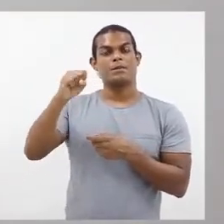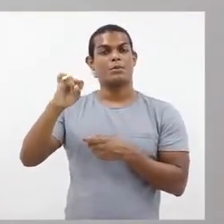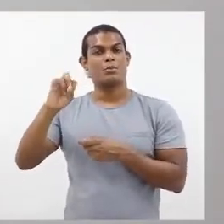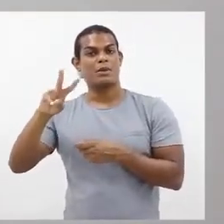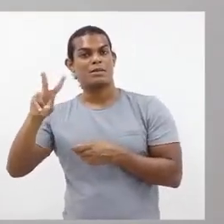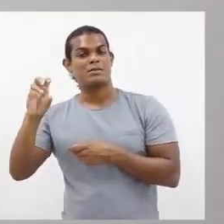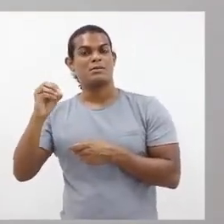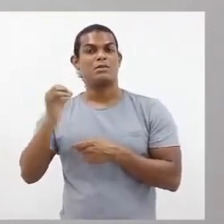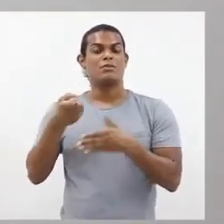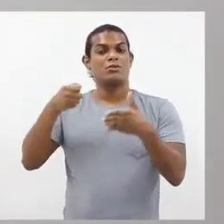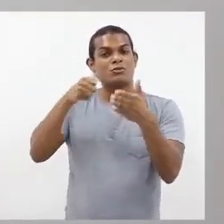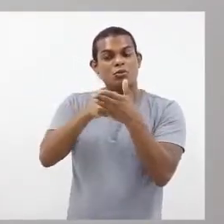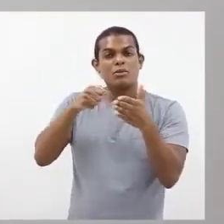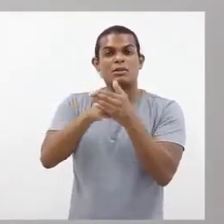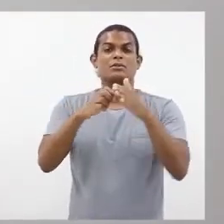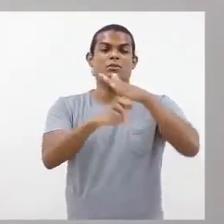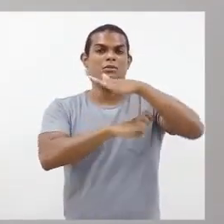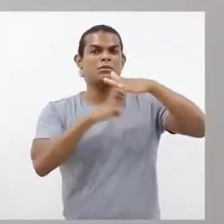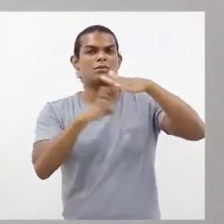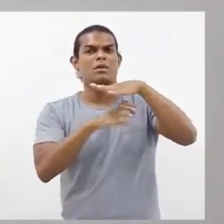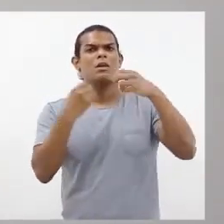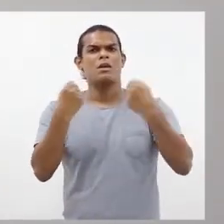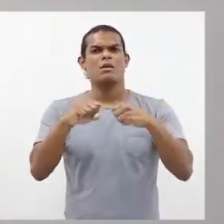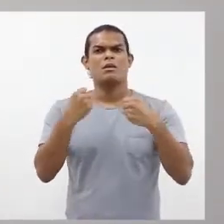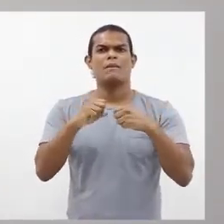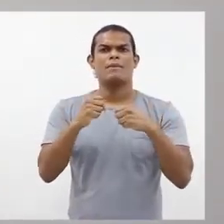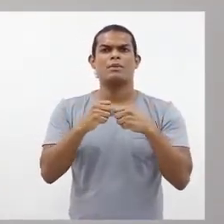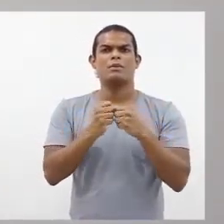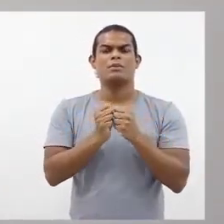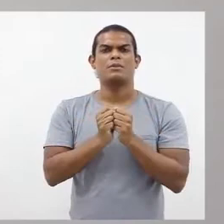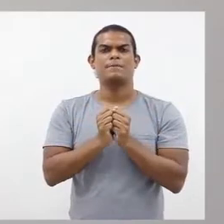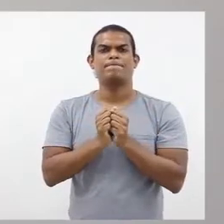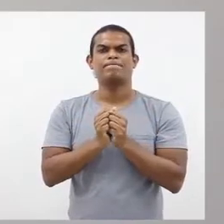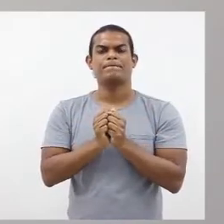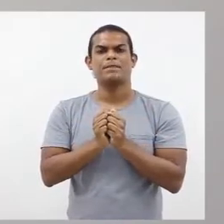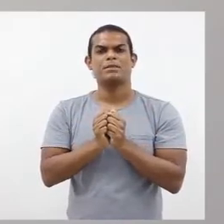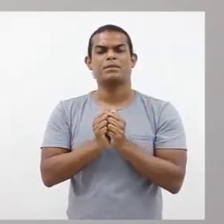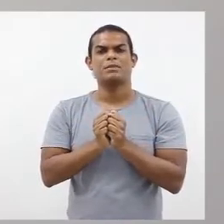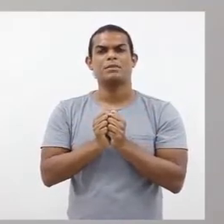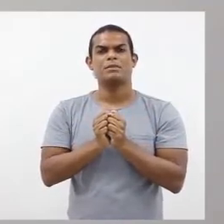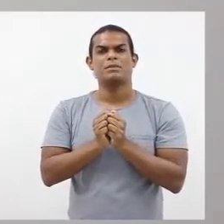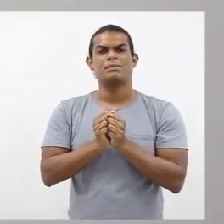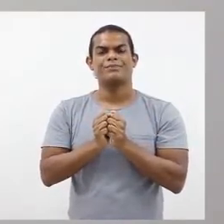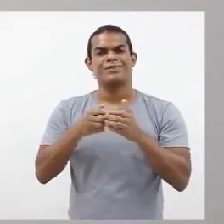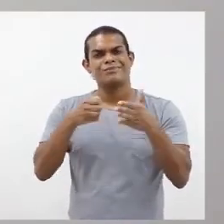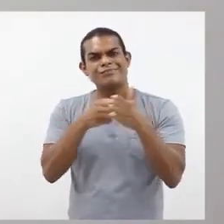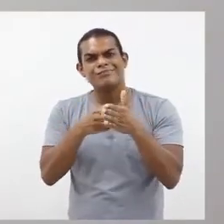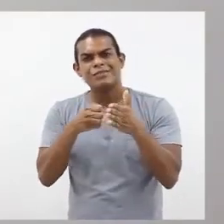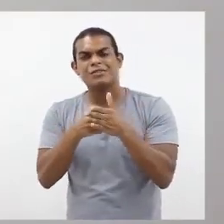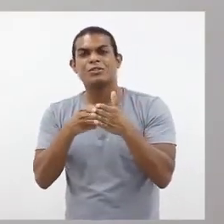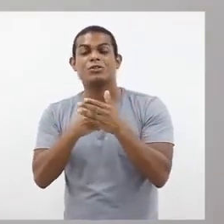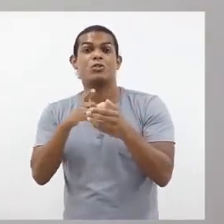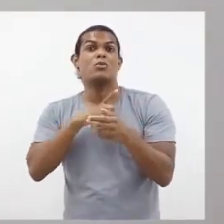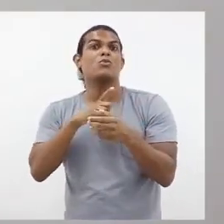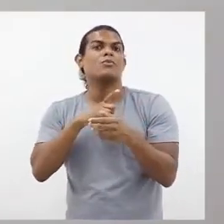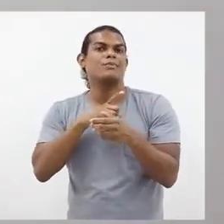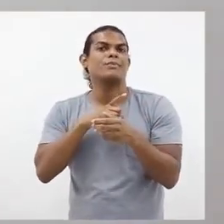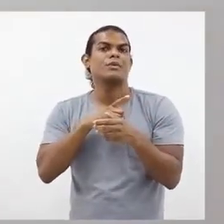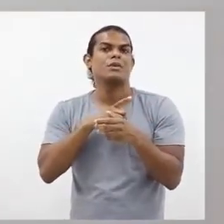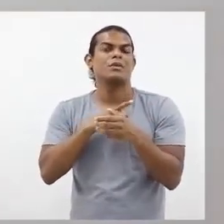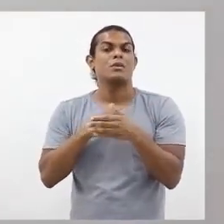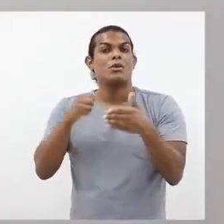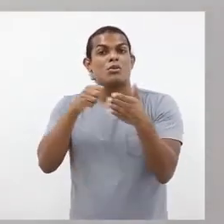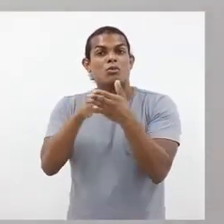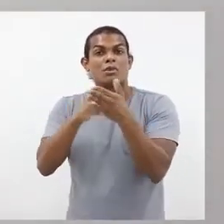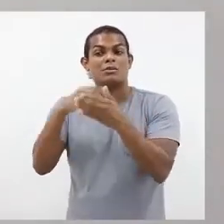das obrigações da empresa, que podem ser exigíveis quando a gente tem obrigações com terceiros que não fazem